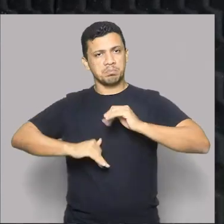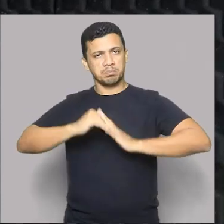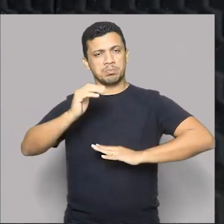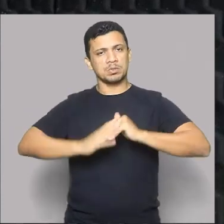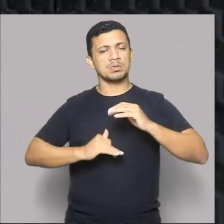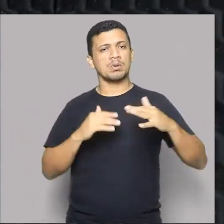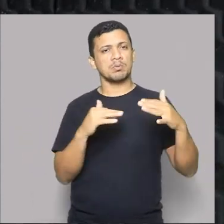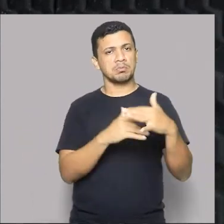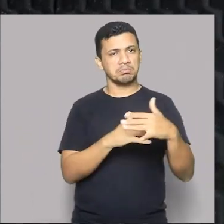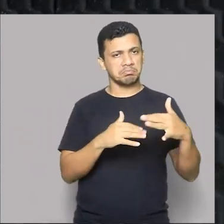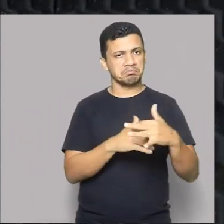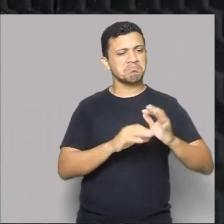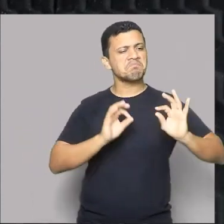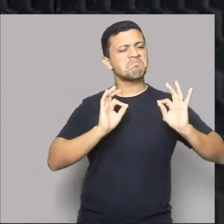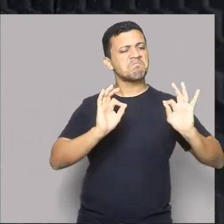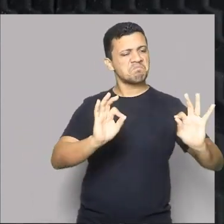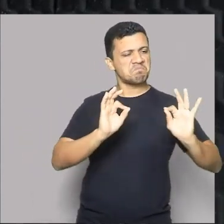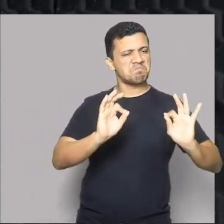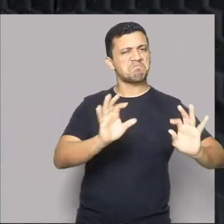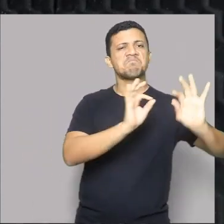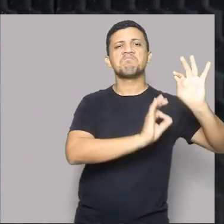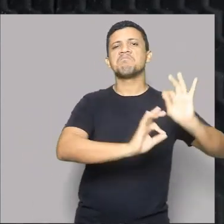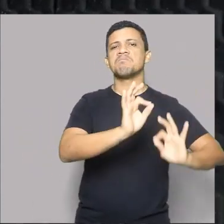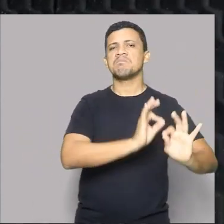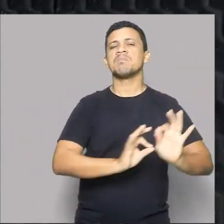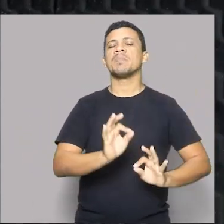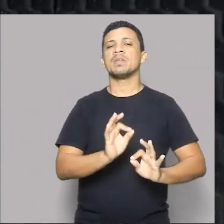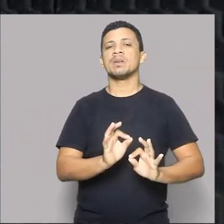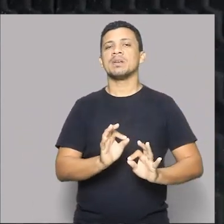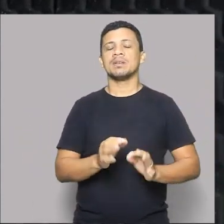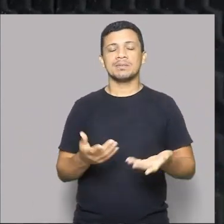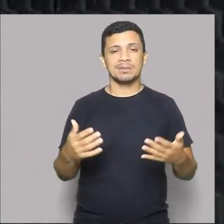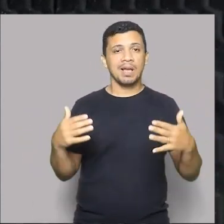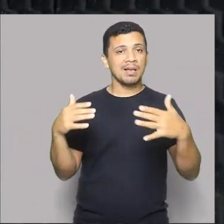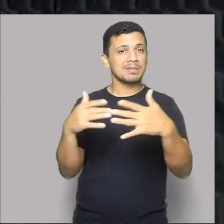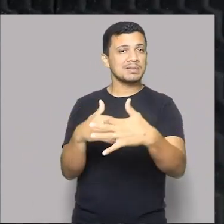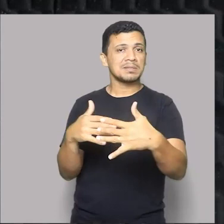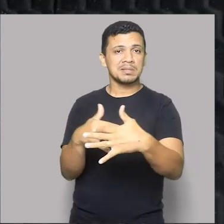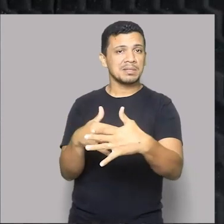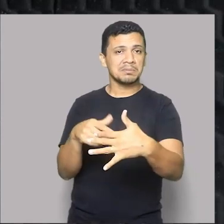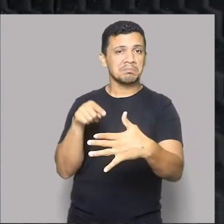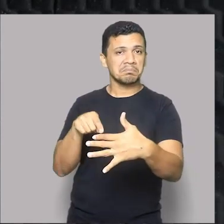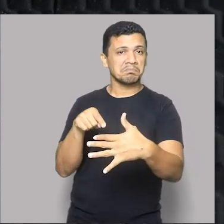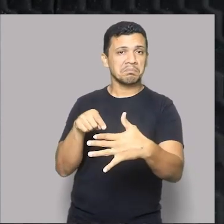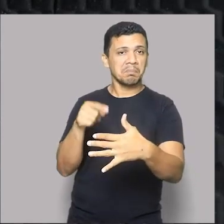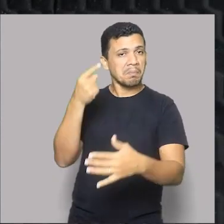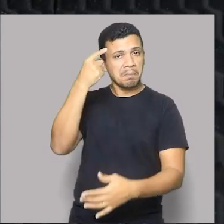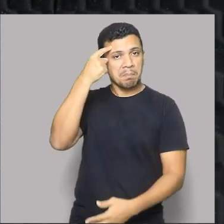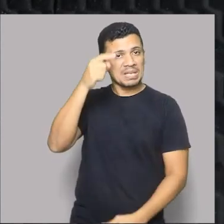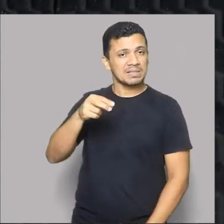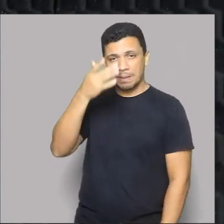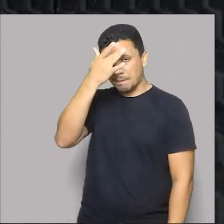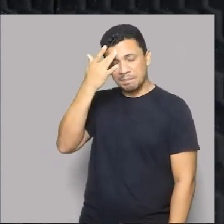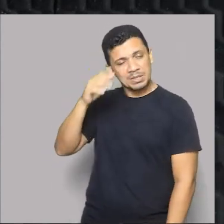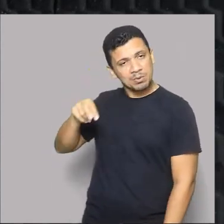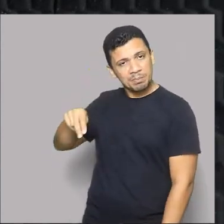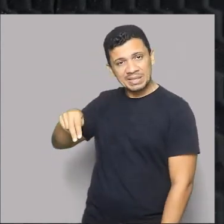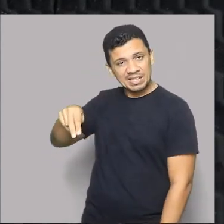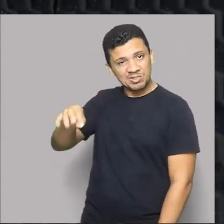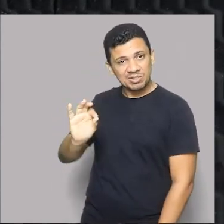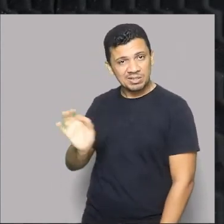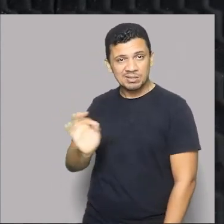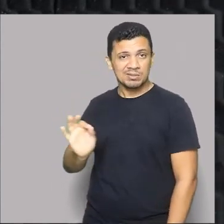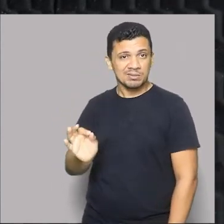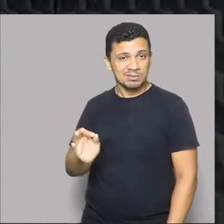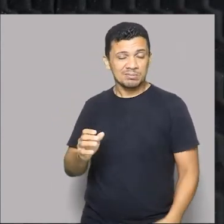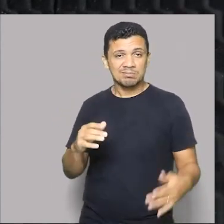cidade altamente organizada, e ele vai dizer que enquanto a cidade não levar em consideração a figura do pedestre, é uma cidade